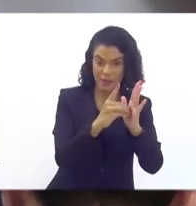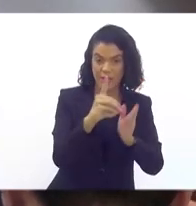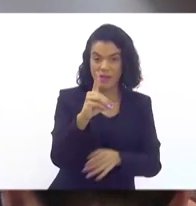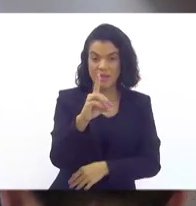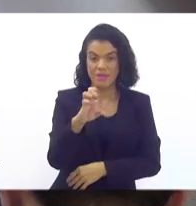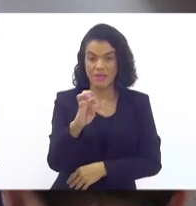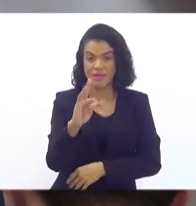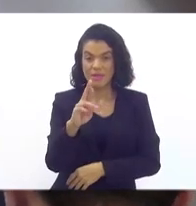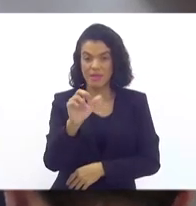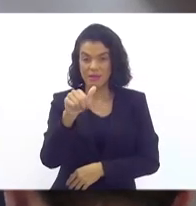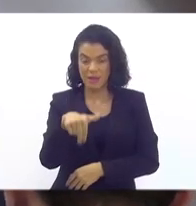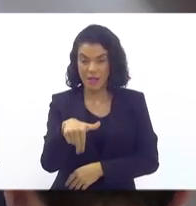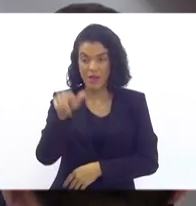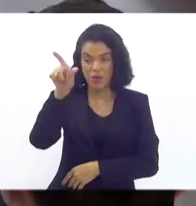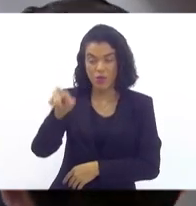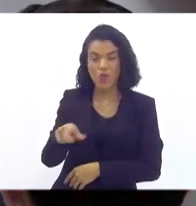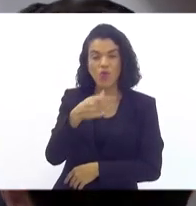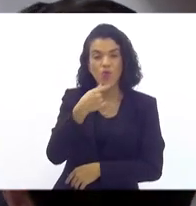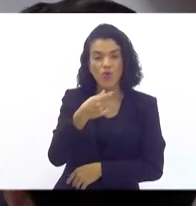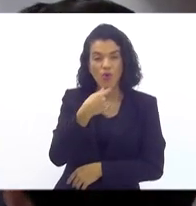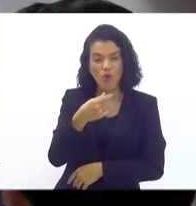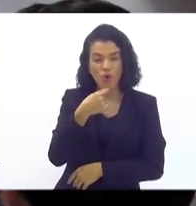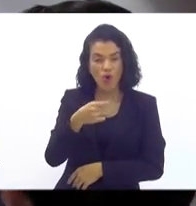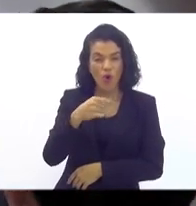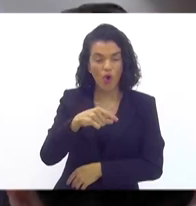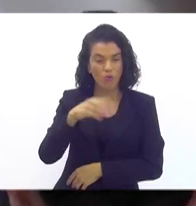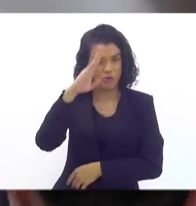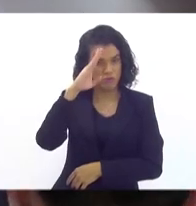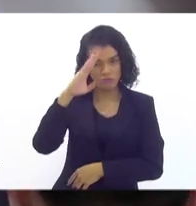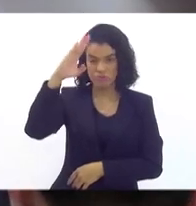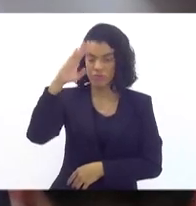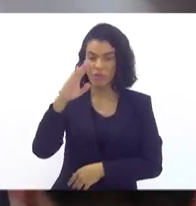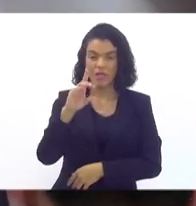segundo de ninguém que é o senhor